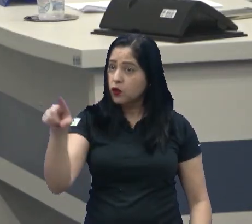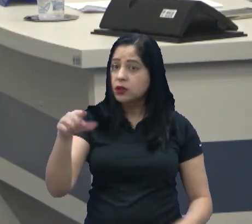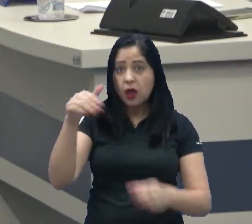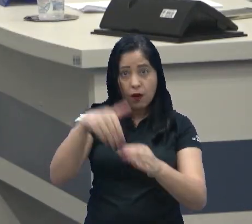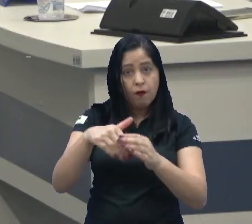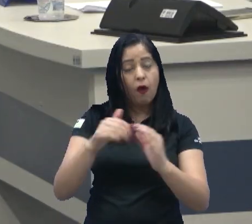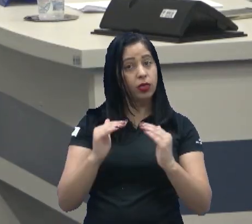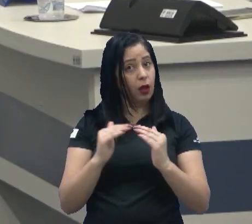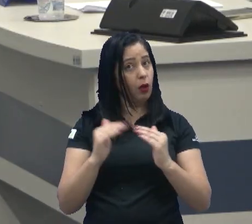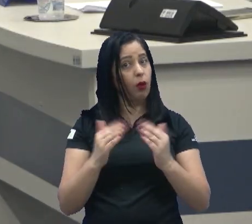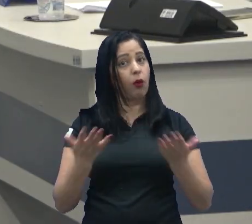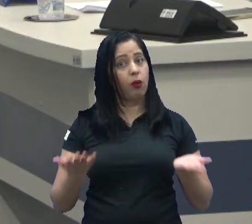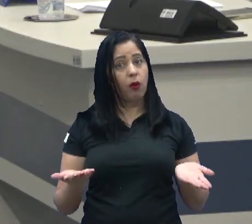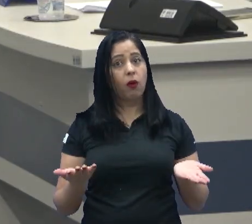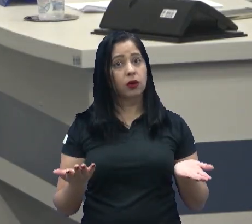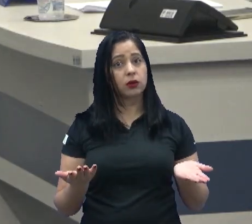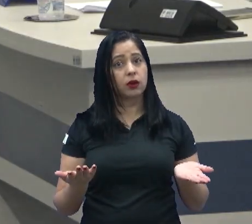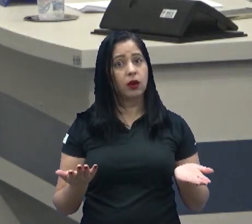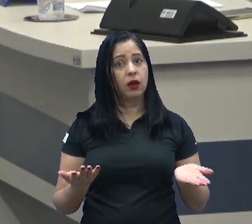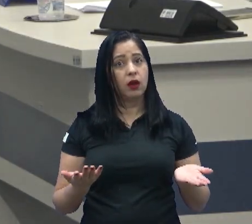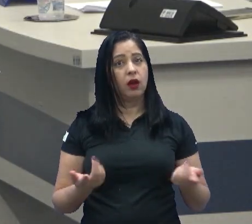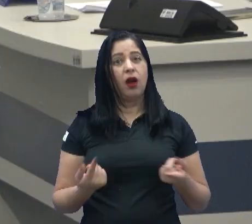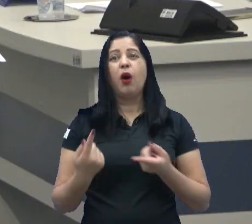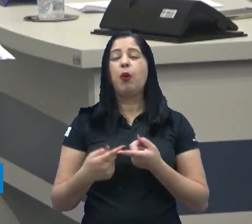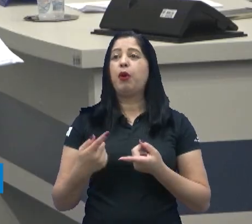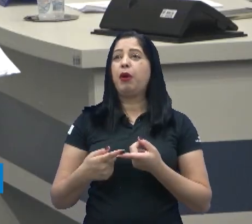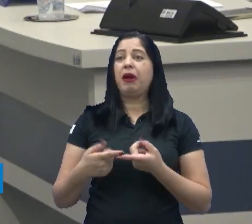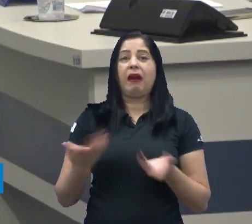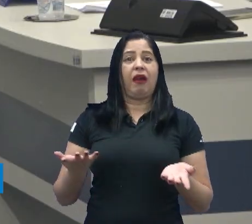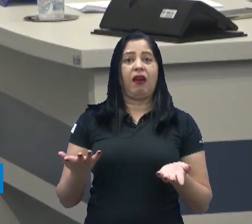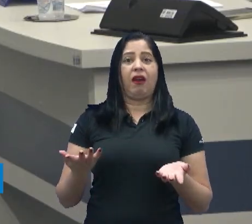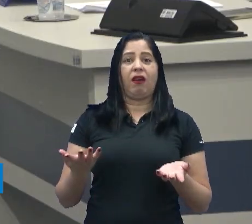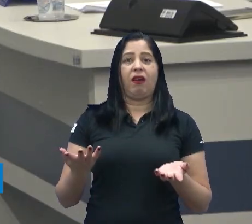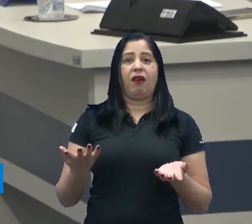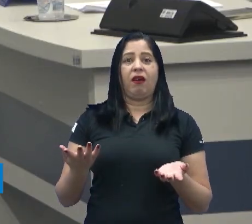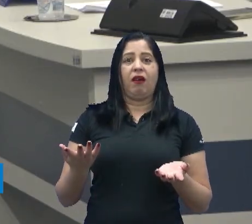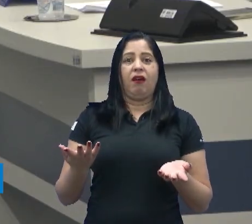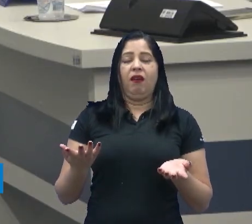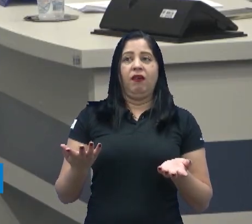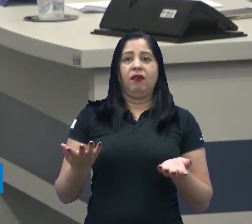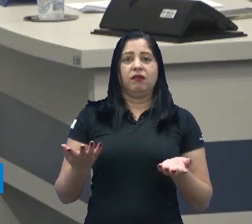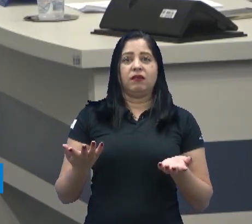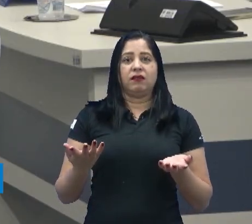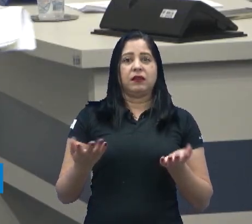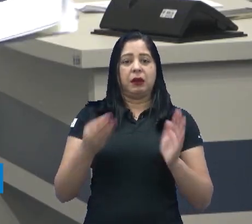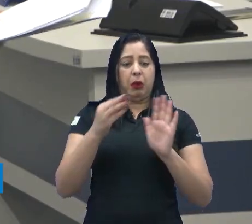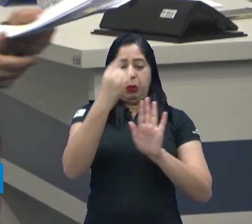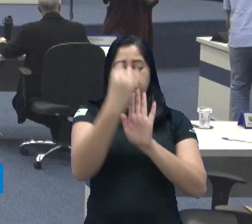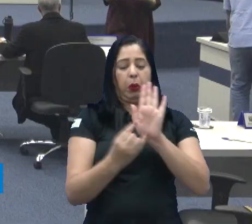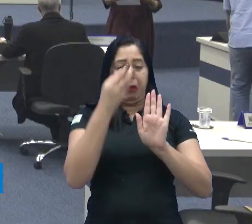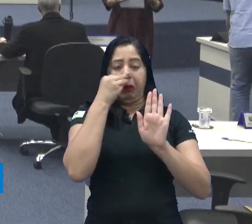porque não tem motivo do governo destacar uma informação tão preliminar.